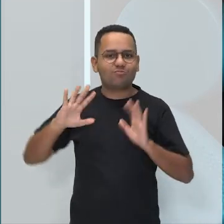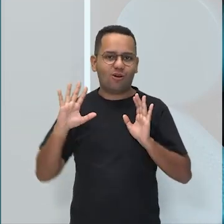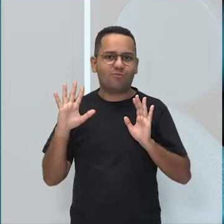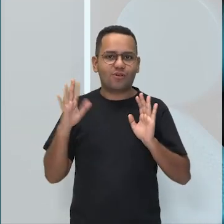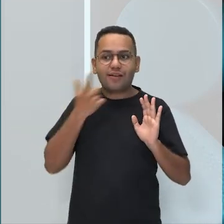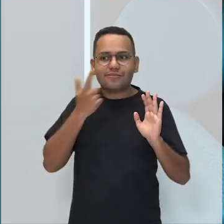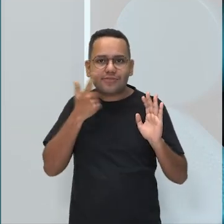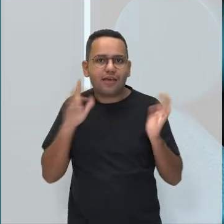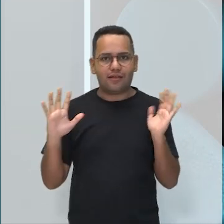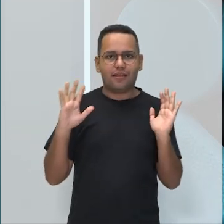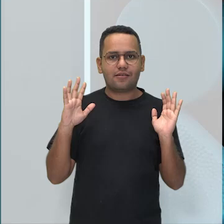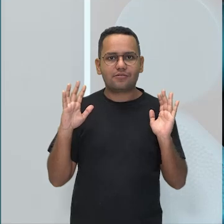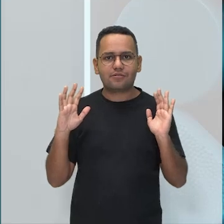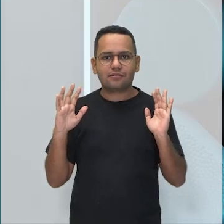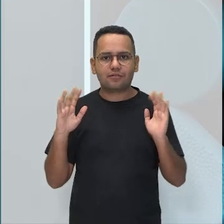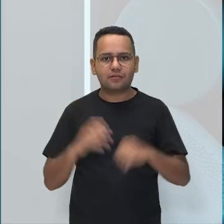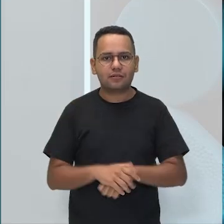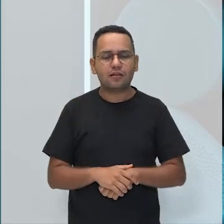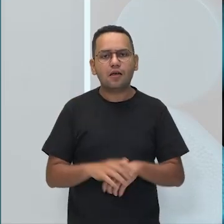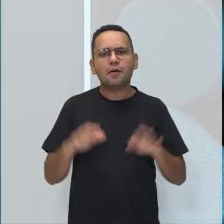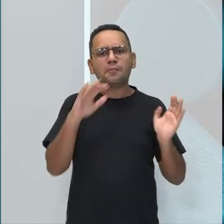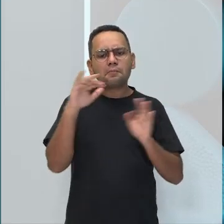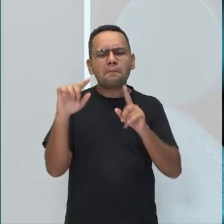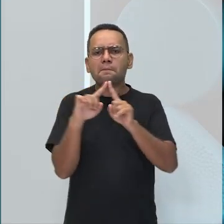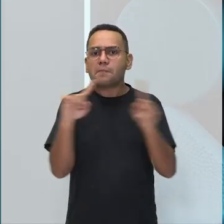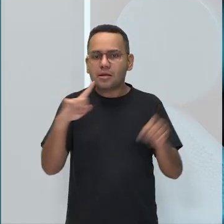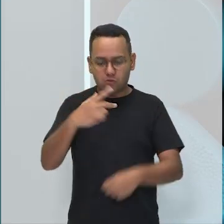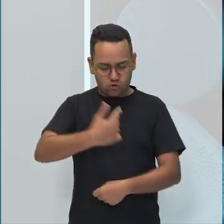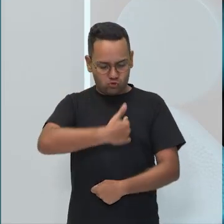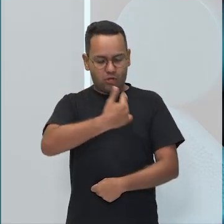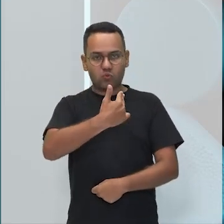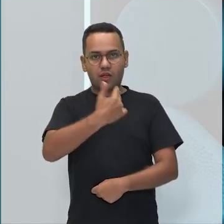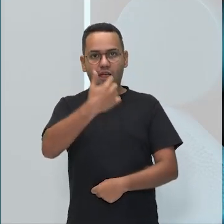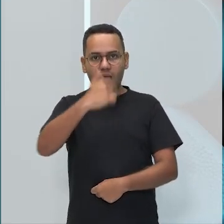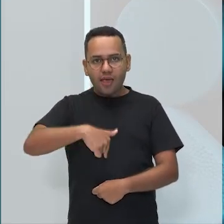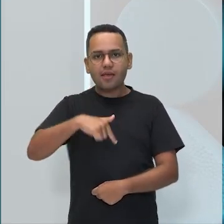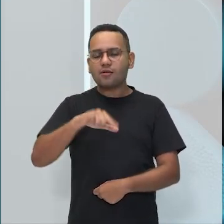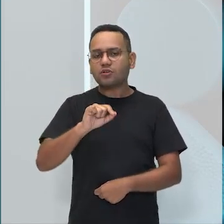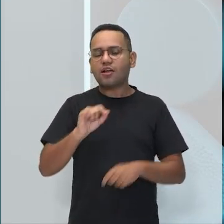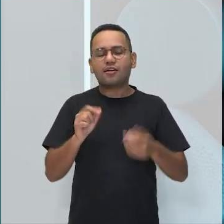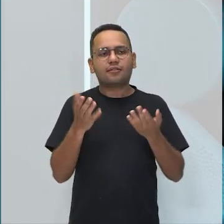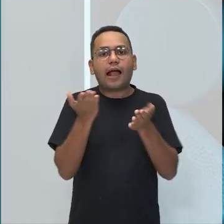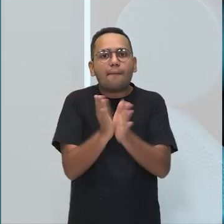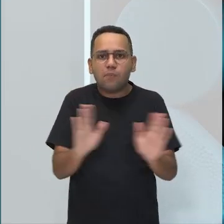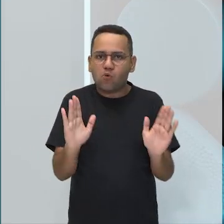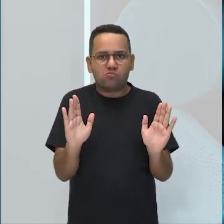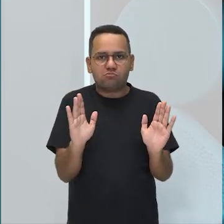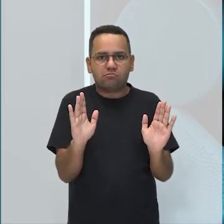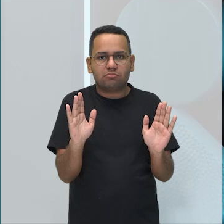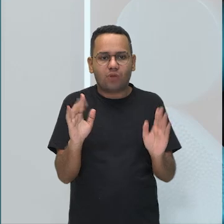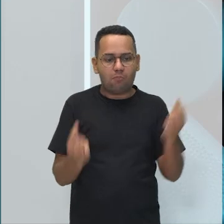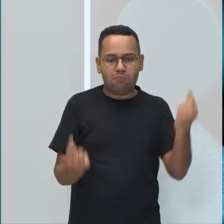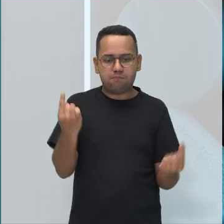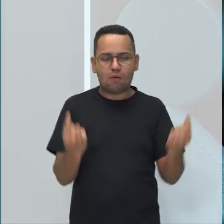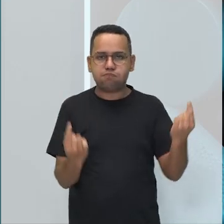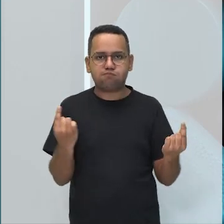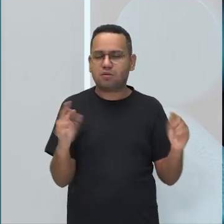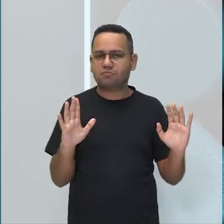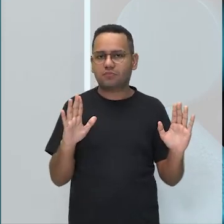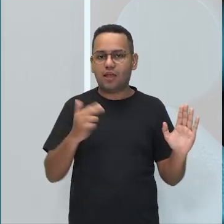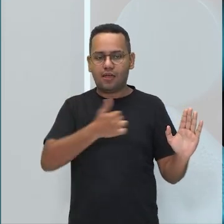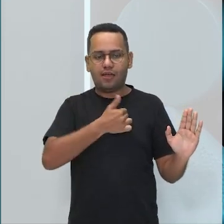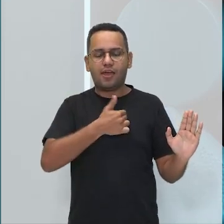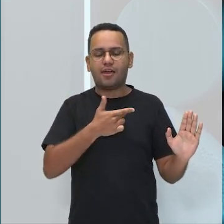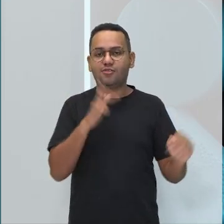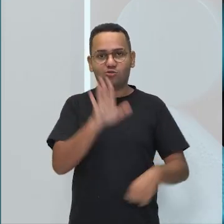Vargas temos aí exatamente o marco, o fim dessa República do Café com Leite, dessa República Velha. E também